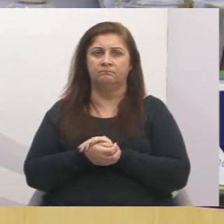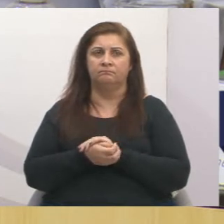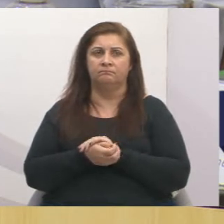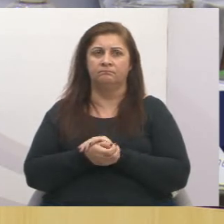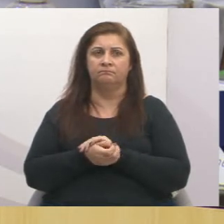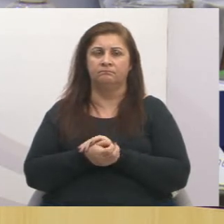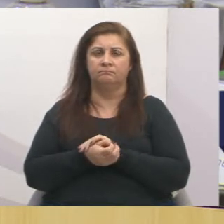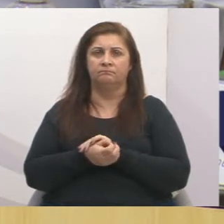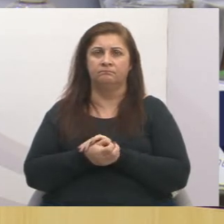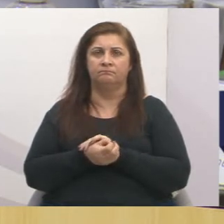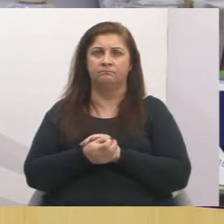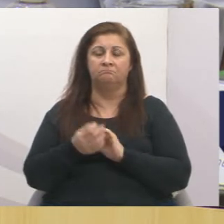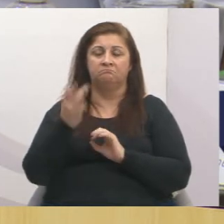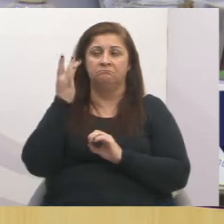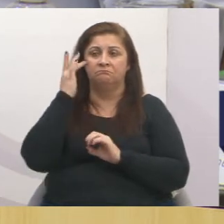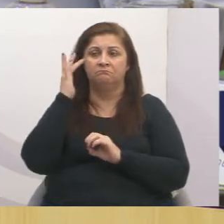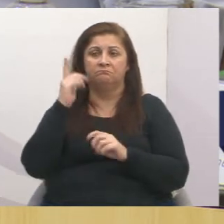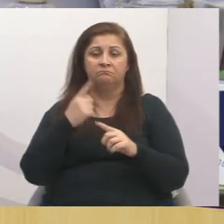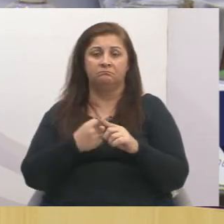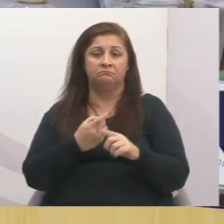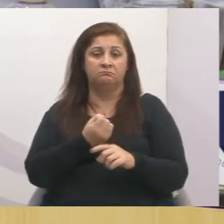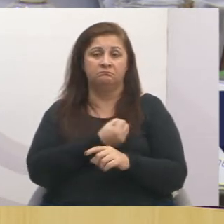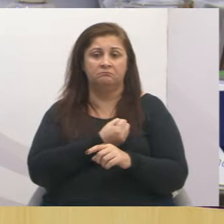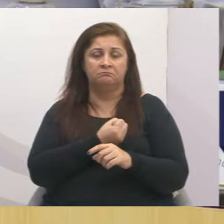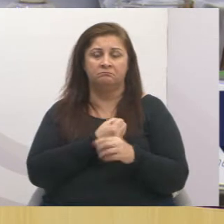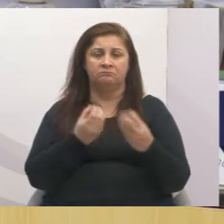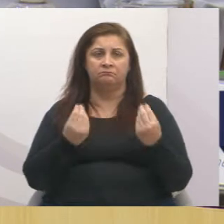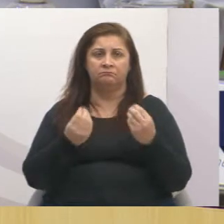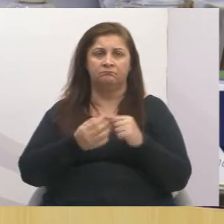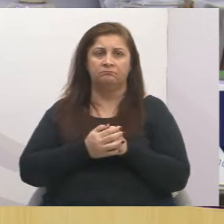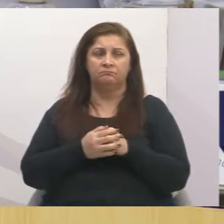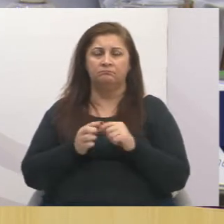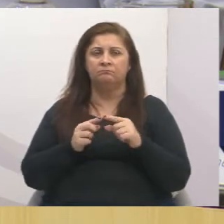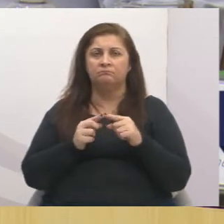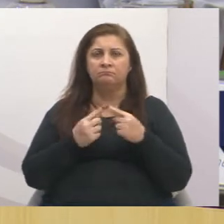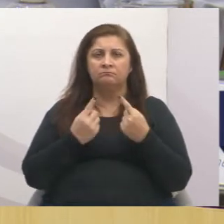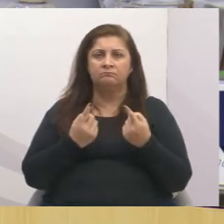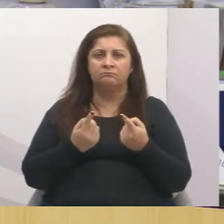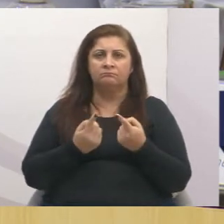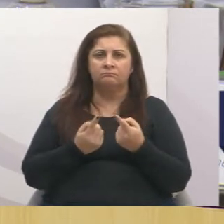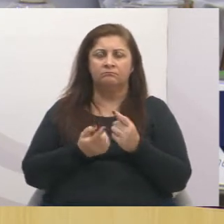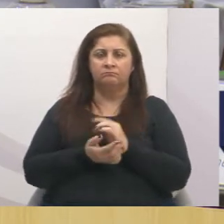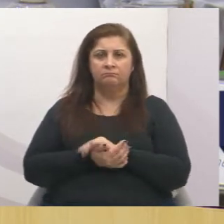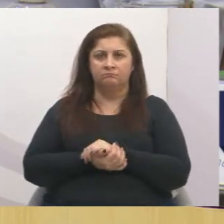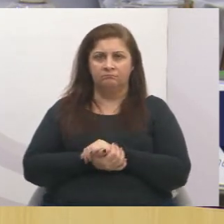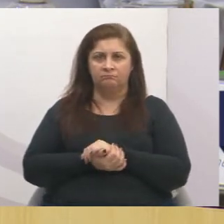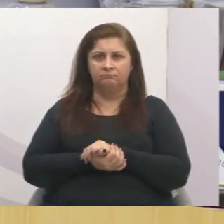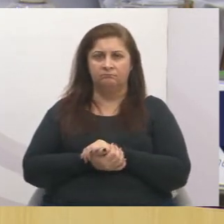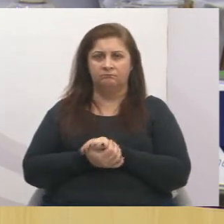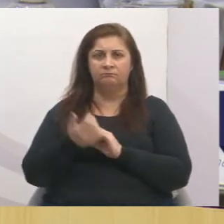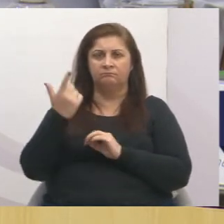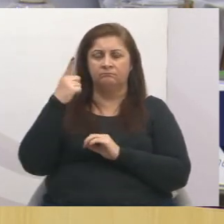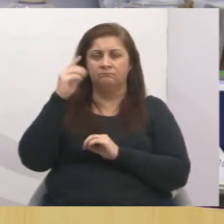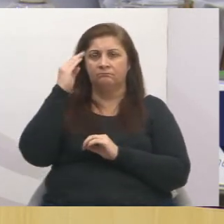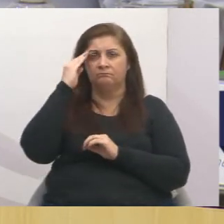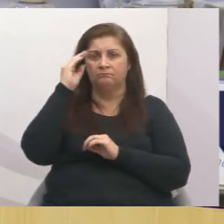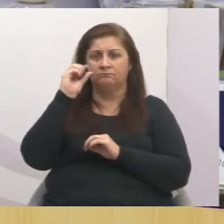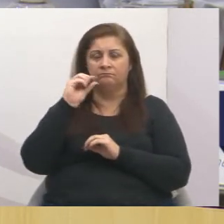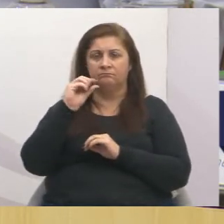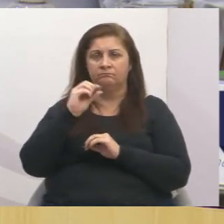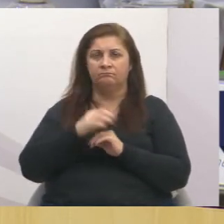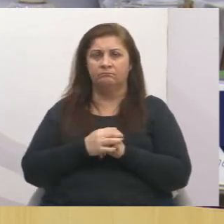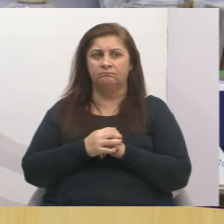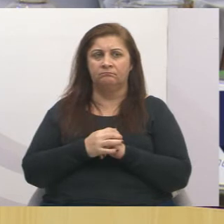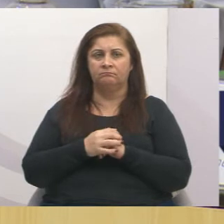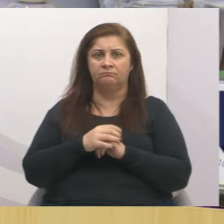por ter tantos números aqui, mas o mínimo dá para entender. Por mais que eu não